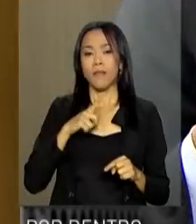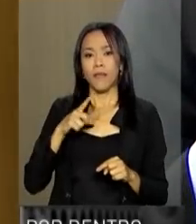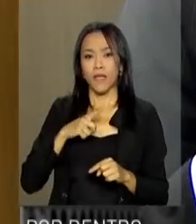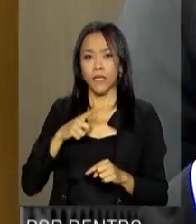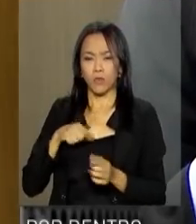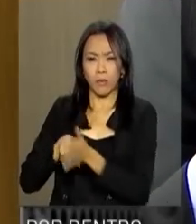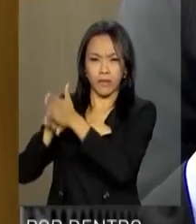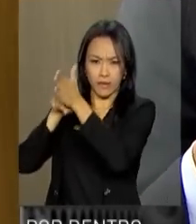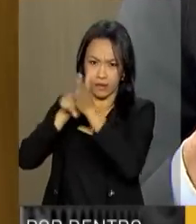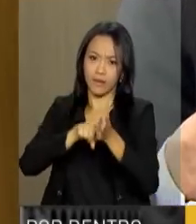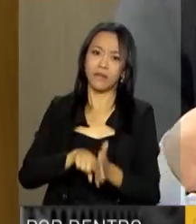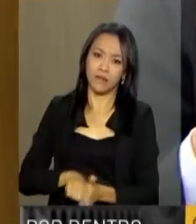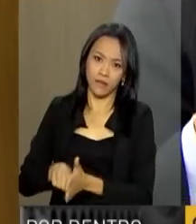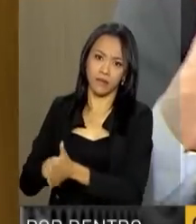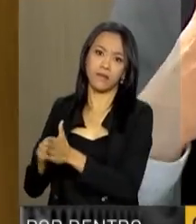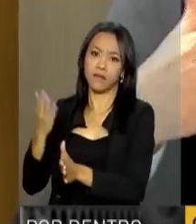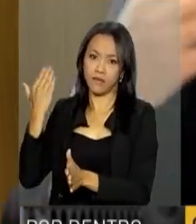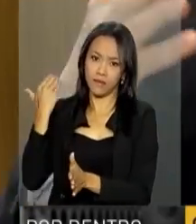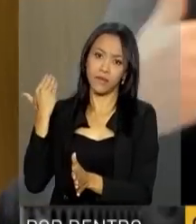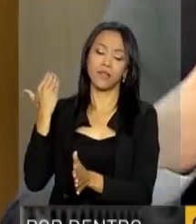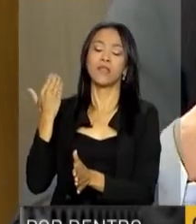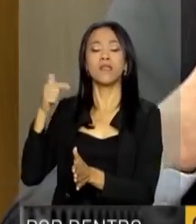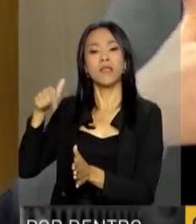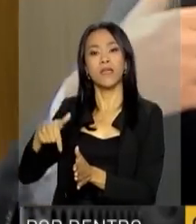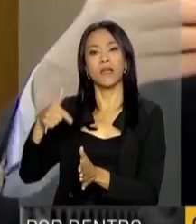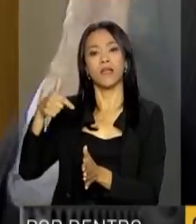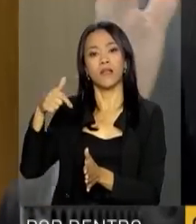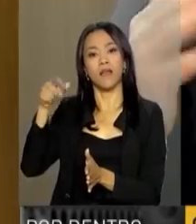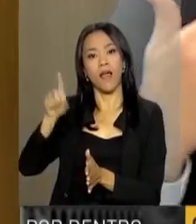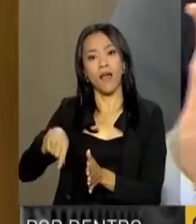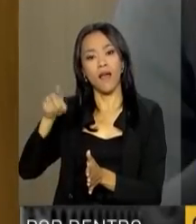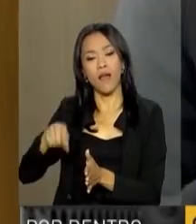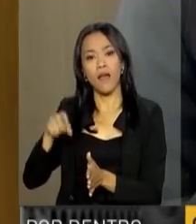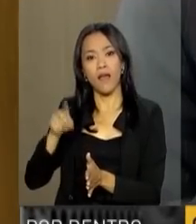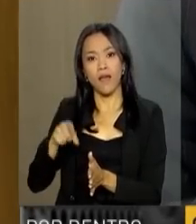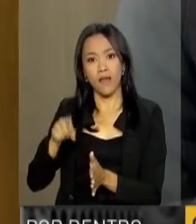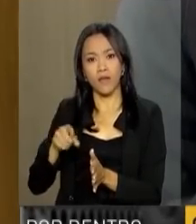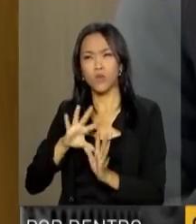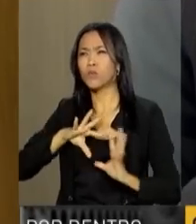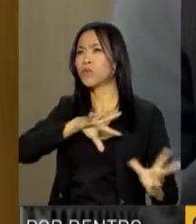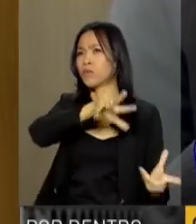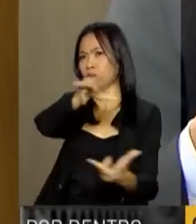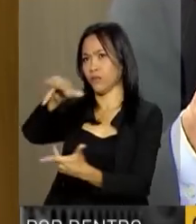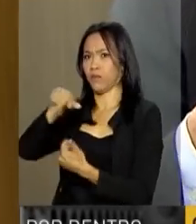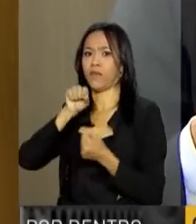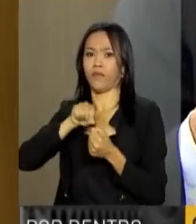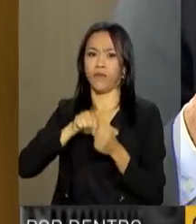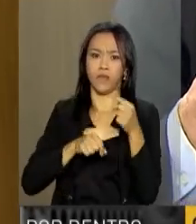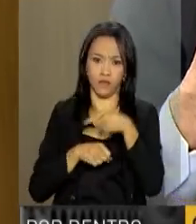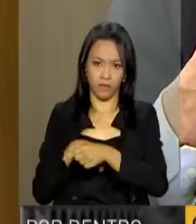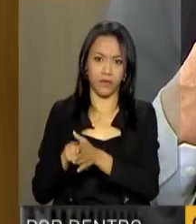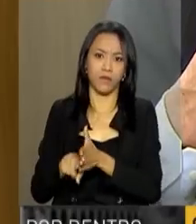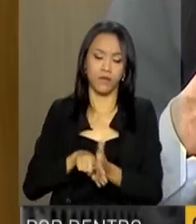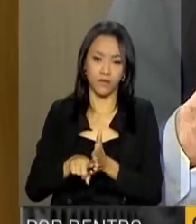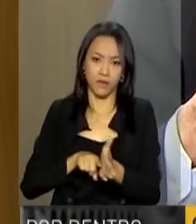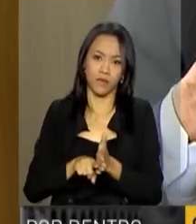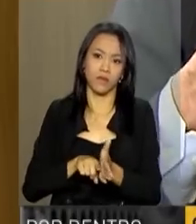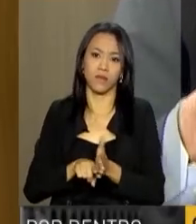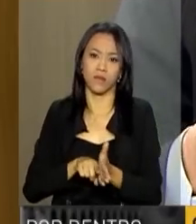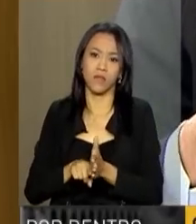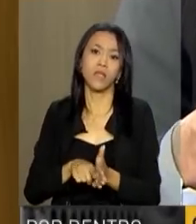tem um estudo interessante e esse estudo é referendada agora por pesquisas longitudinais no mundo todo que é o